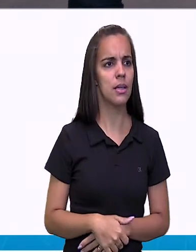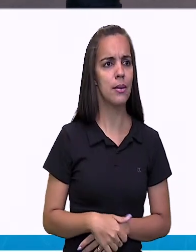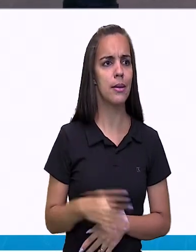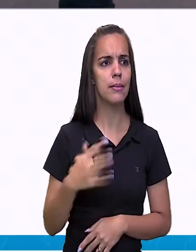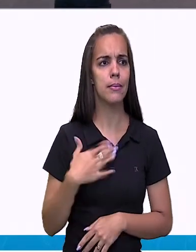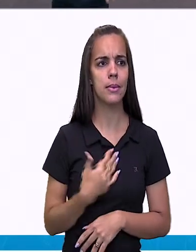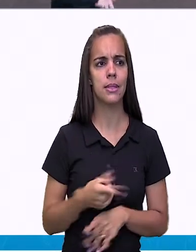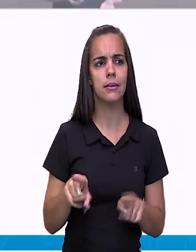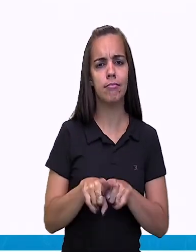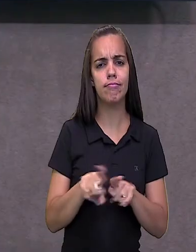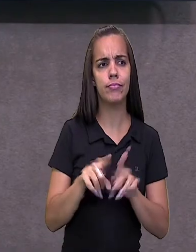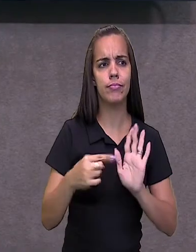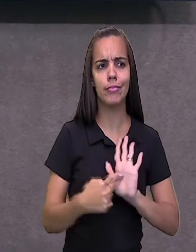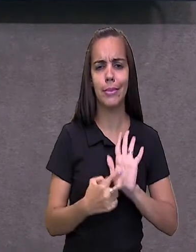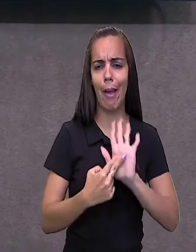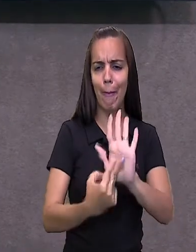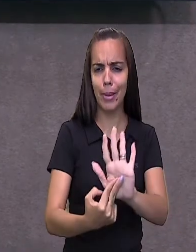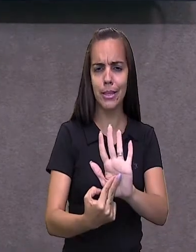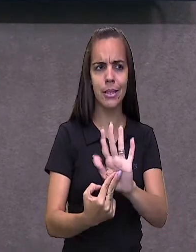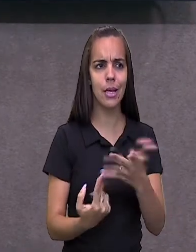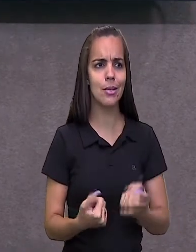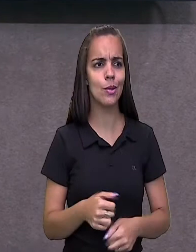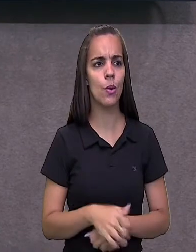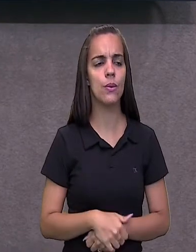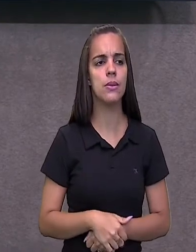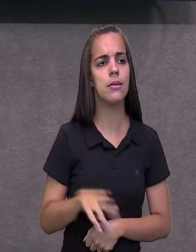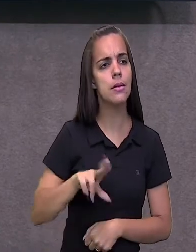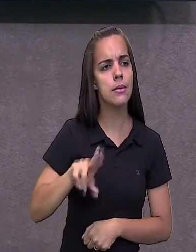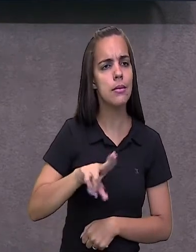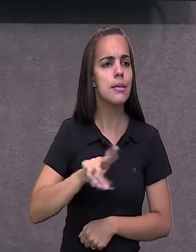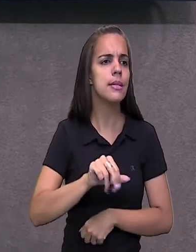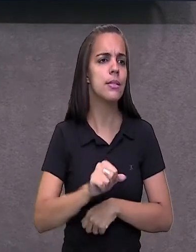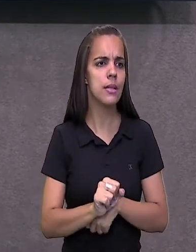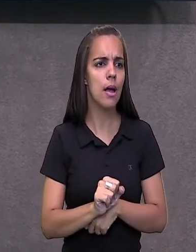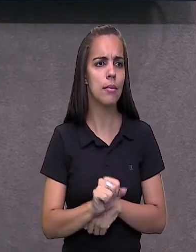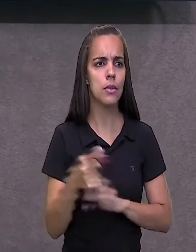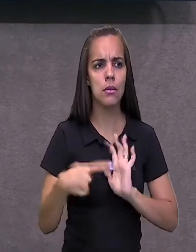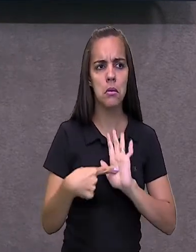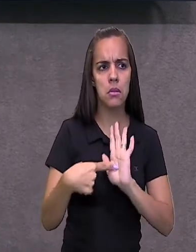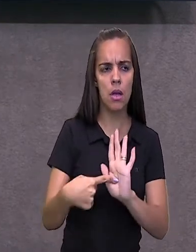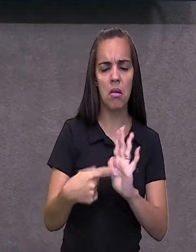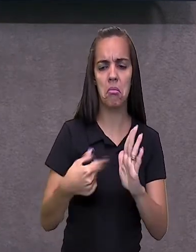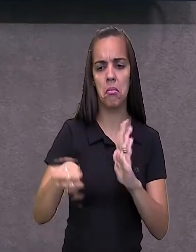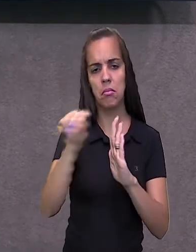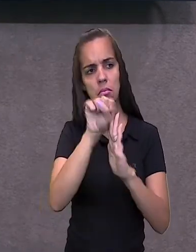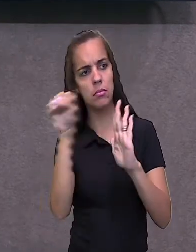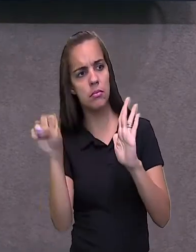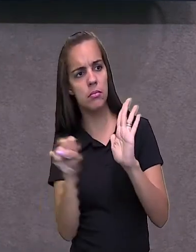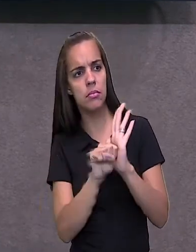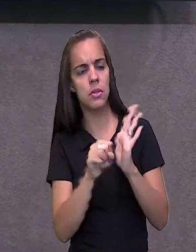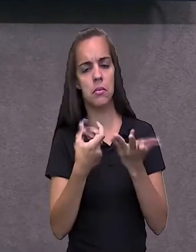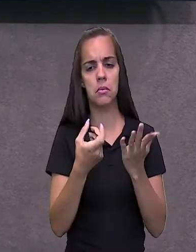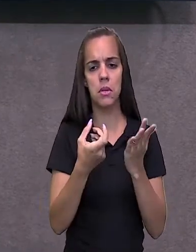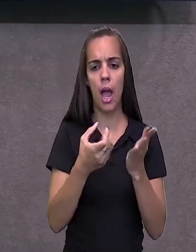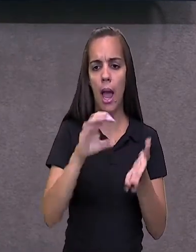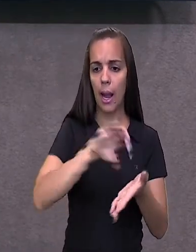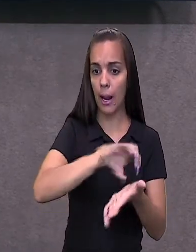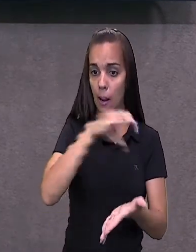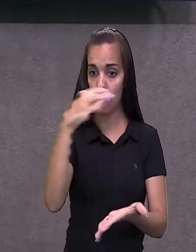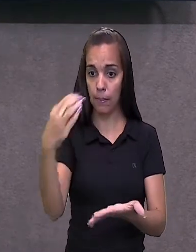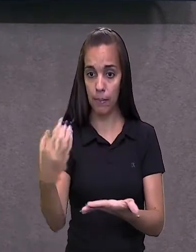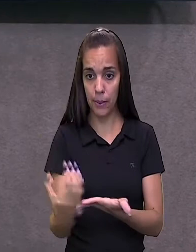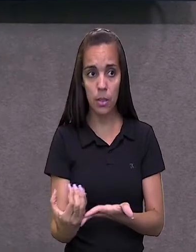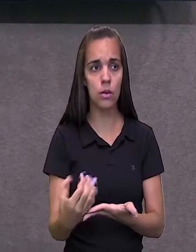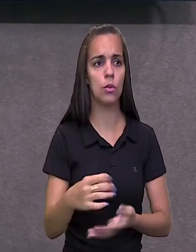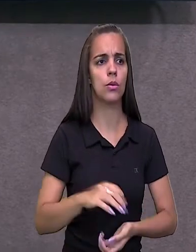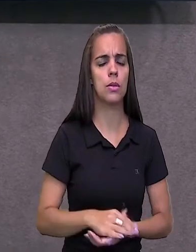são representações numéricas utilizadas para indicar muitos séculos, capítulos,